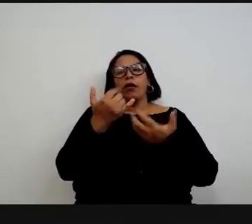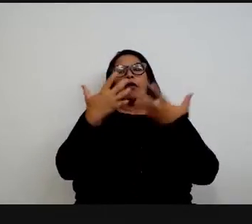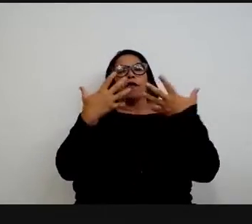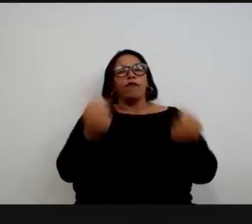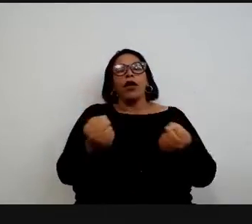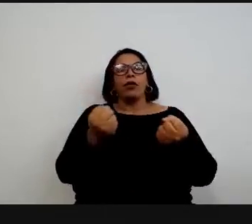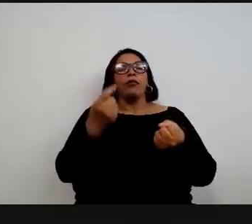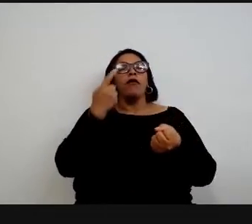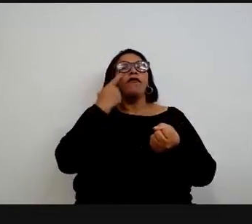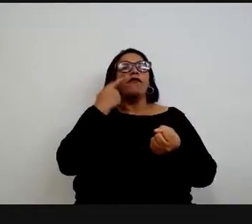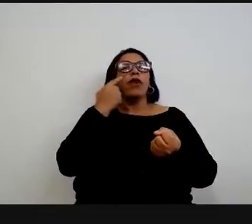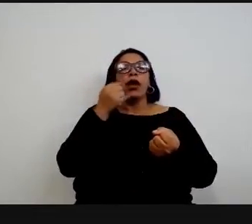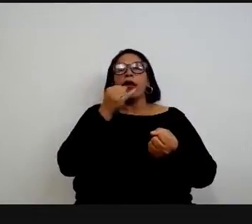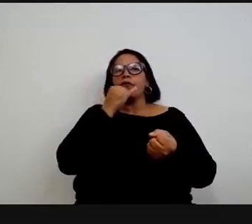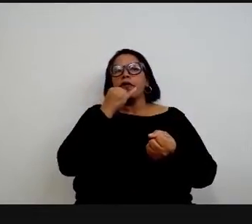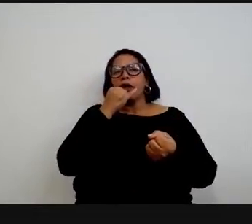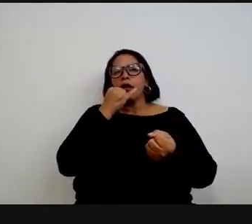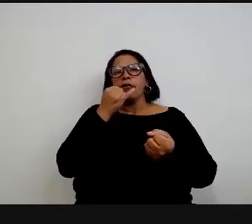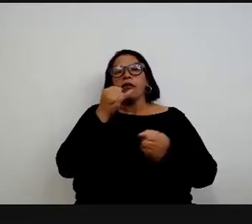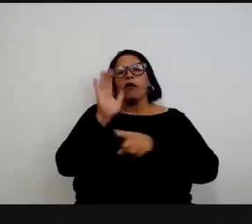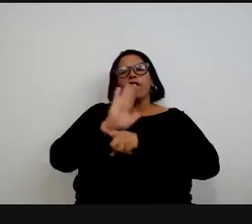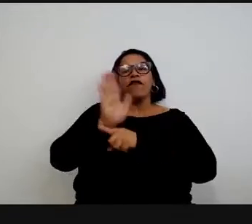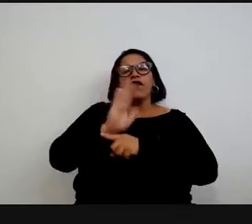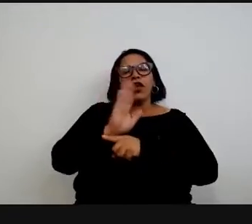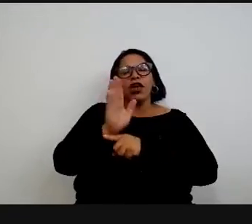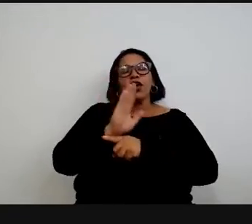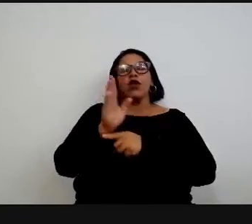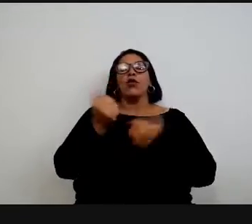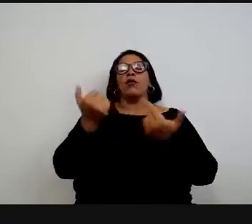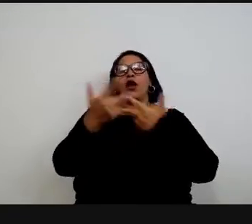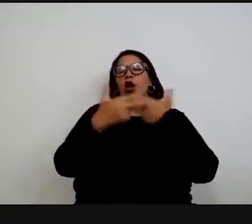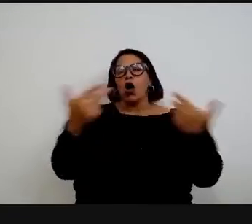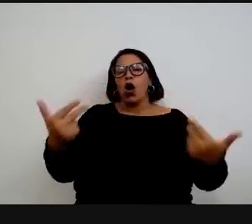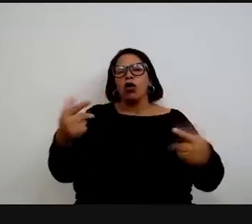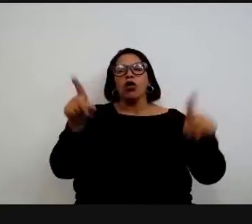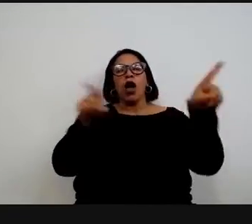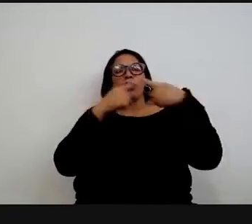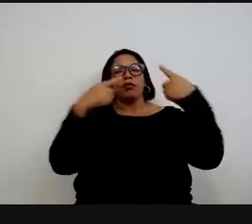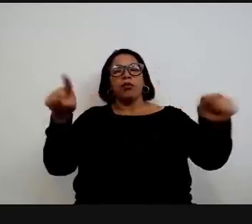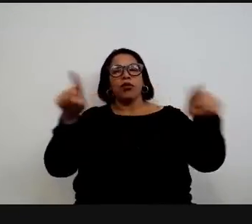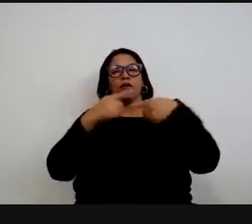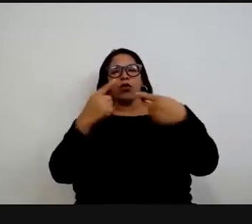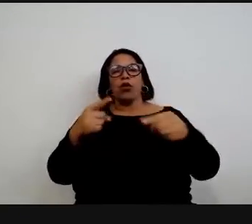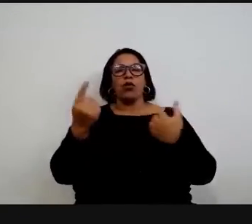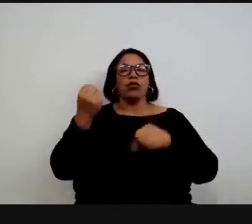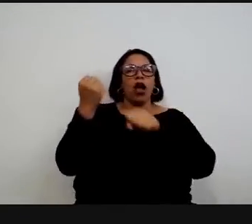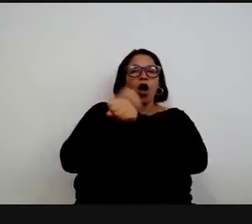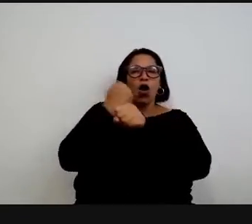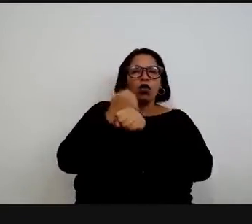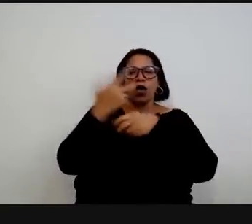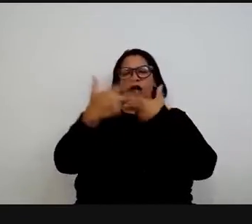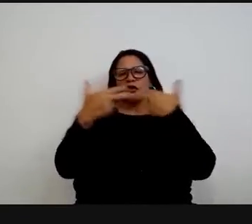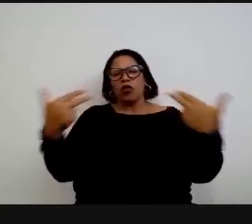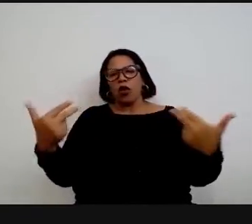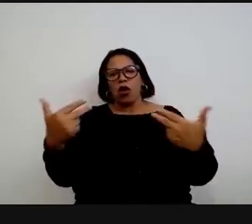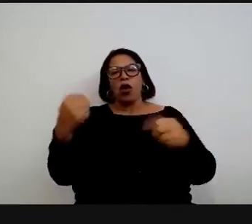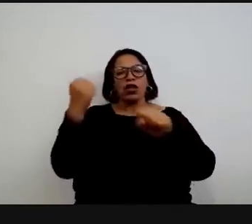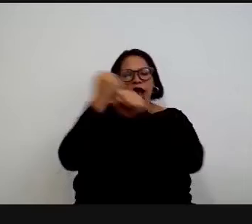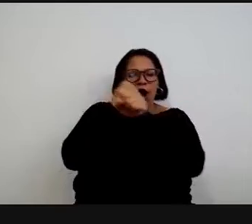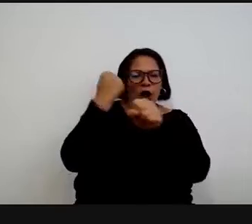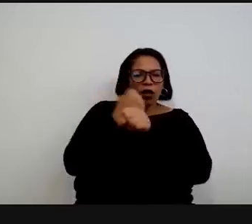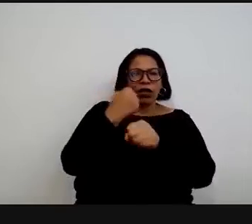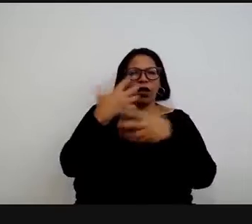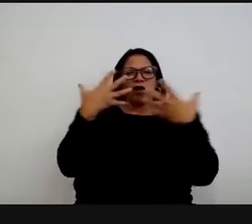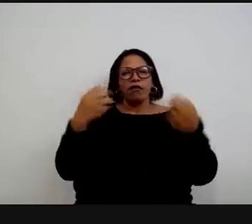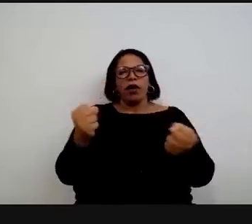vamos botar uns pedaços aí de umas séries do Netflix, uma música do Lenine aí que trata de obras públicas, quando eu fui falar de obras